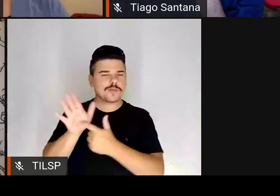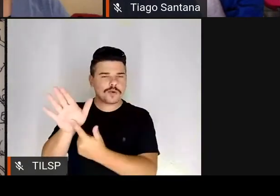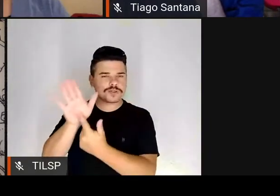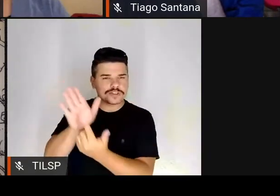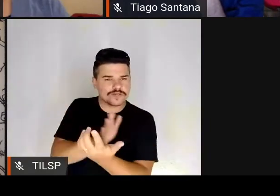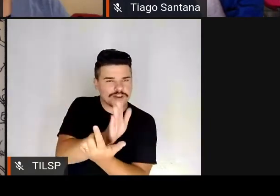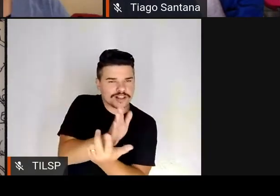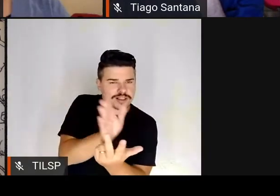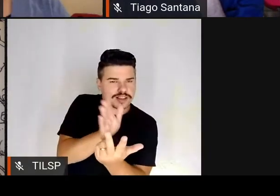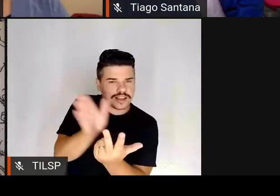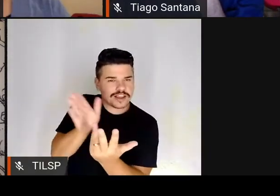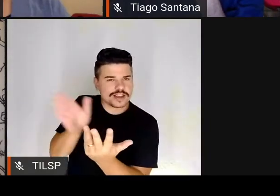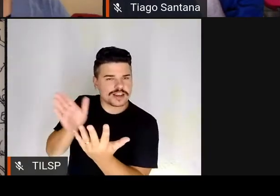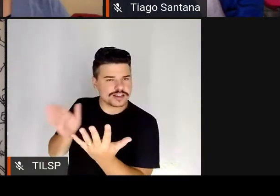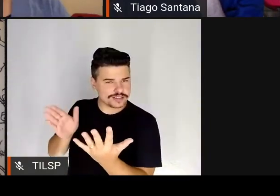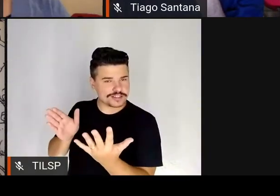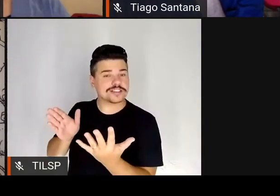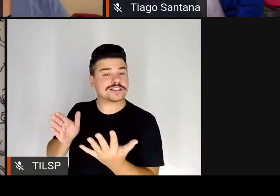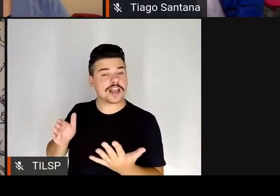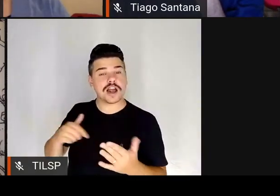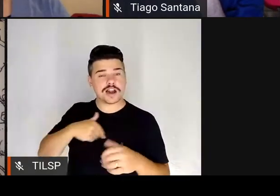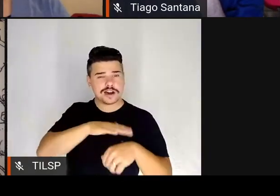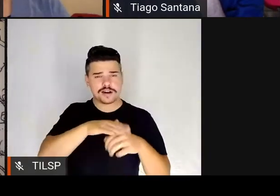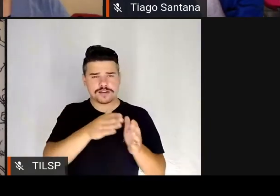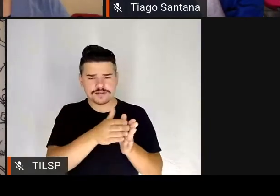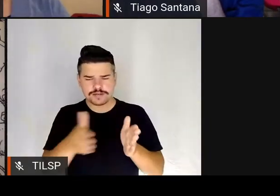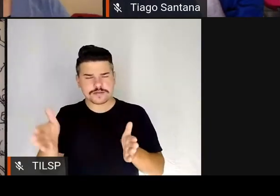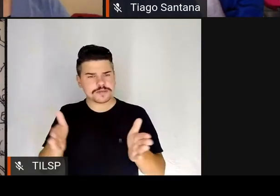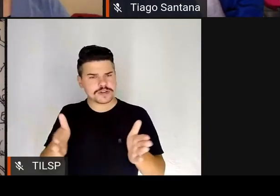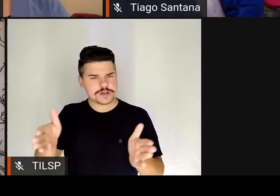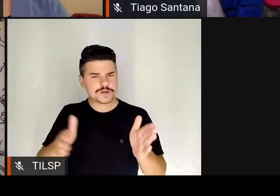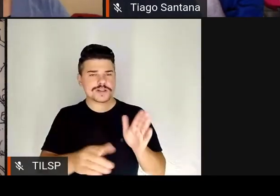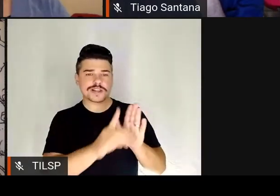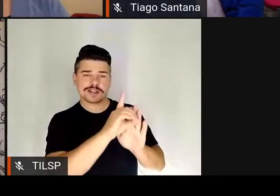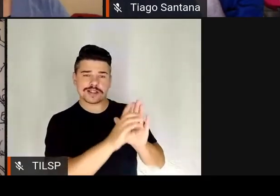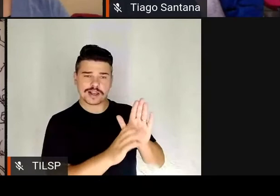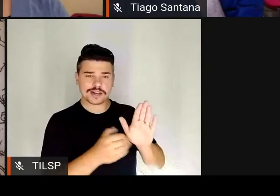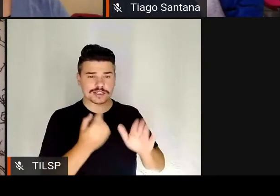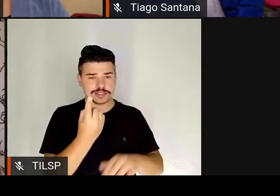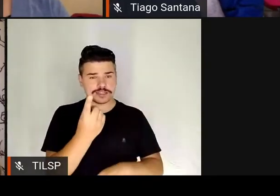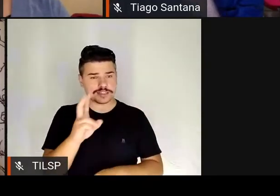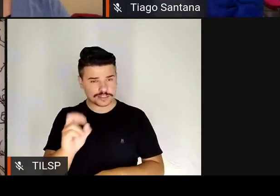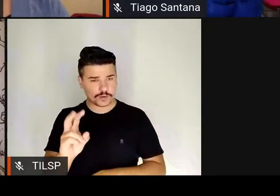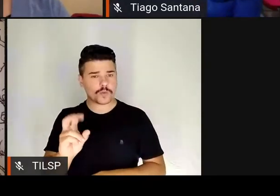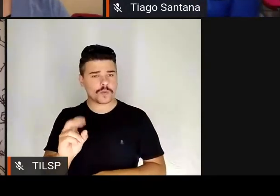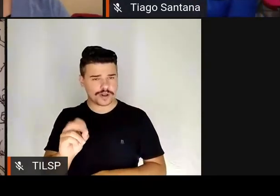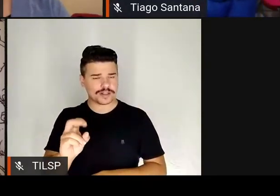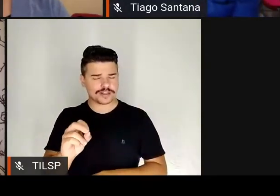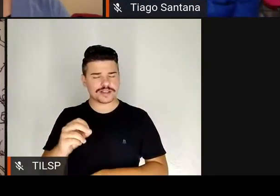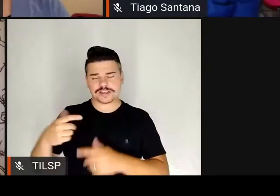que no período da década de 50, que eu acho que já é um período de pós-guerra,